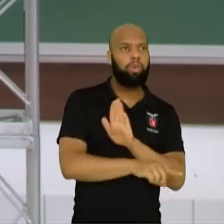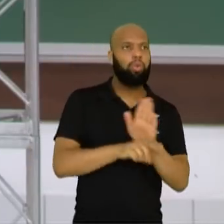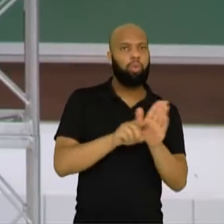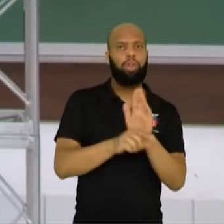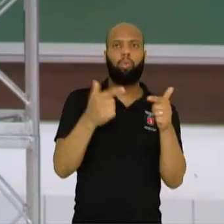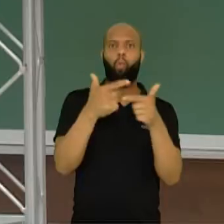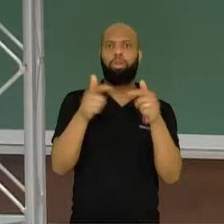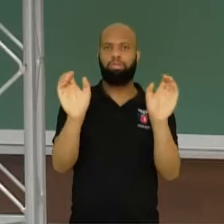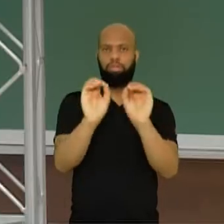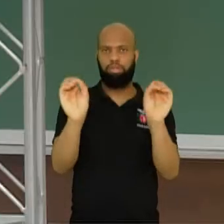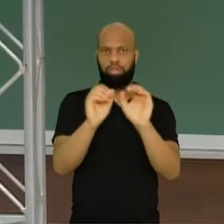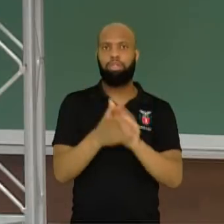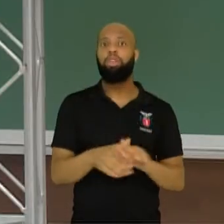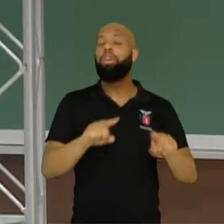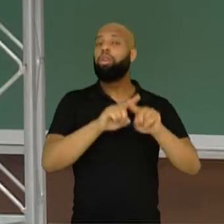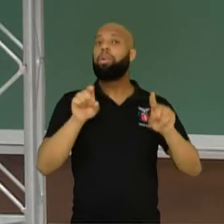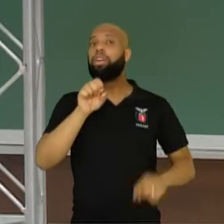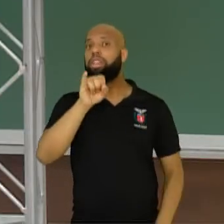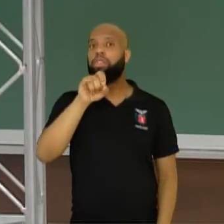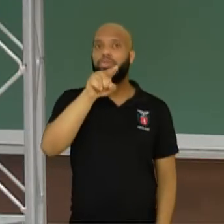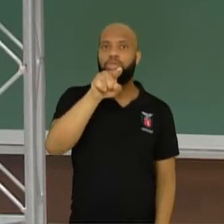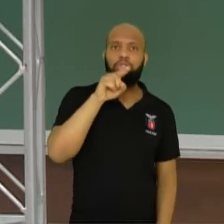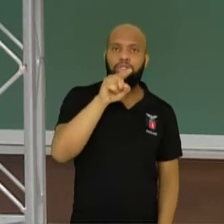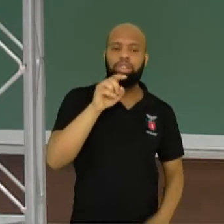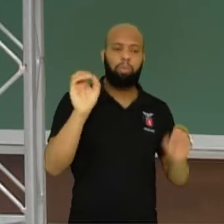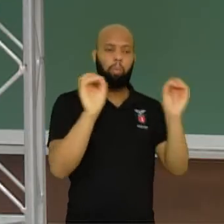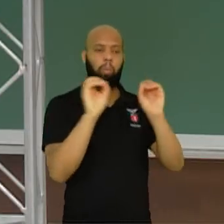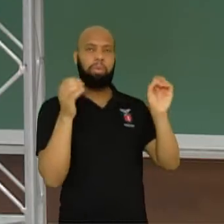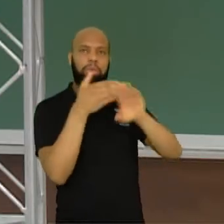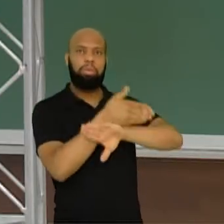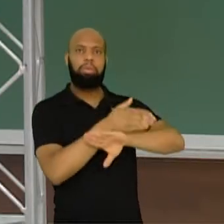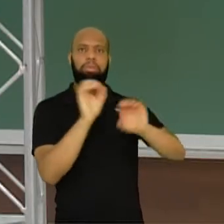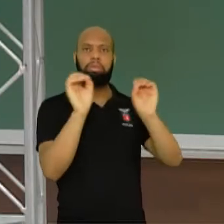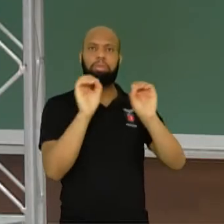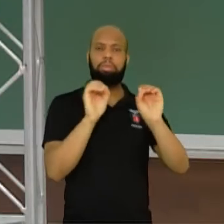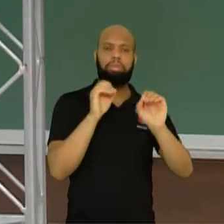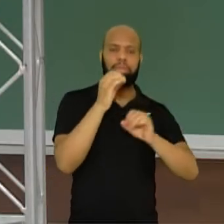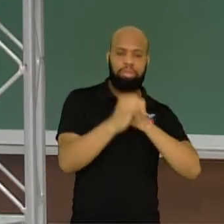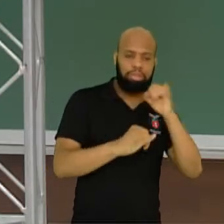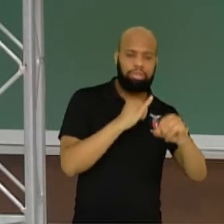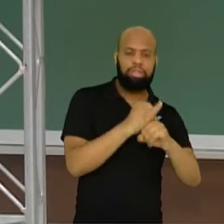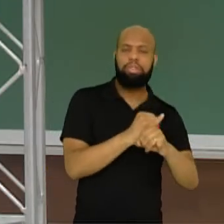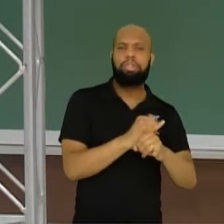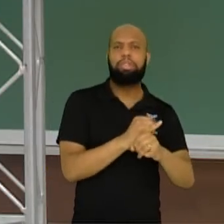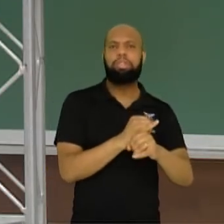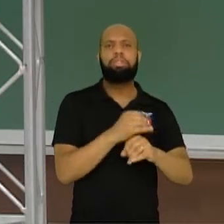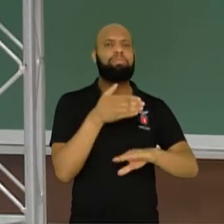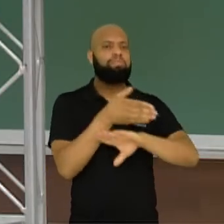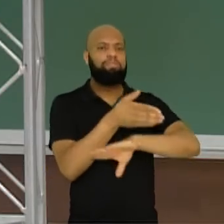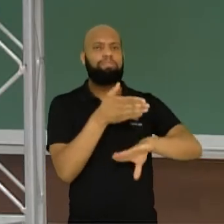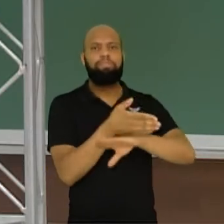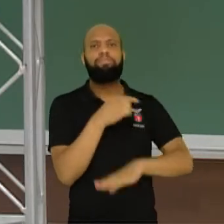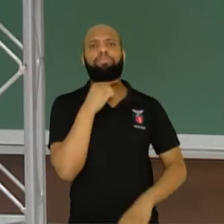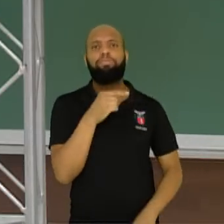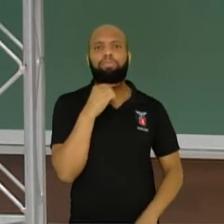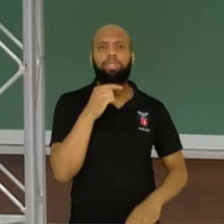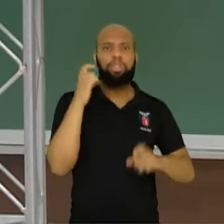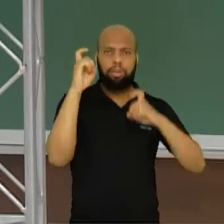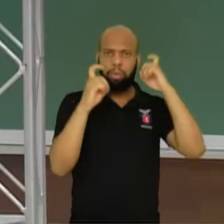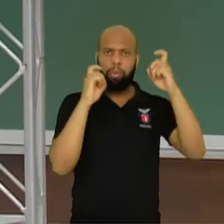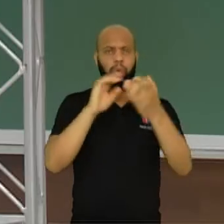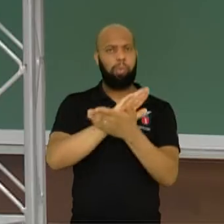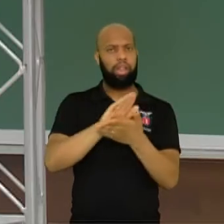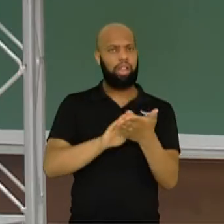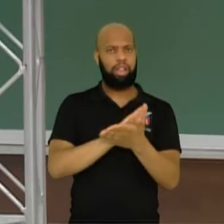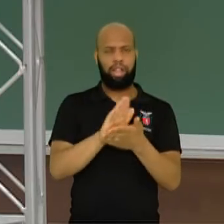vai ter problema. Mas se você que não tem acesso à internet, não consegue acessar o aplicativo, não se preocupa.